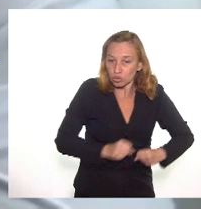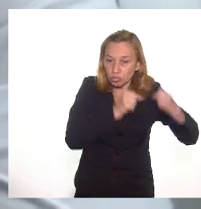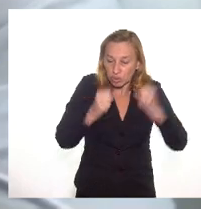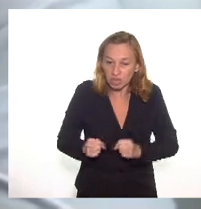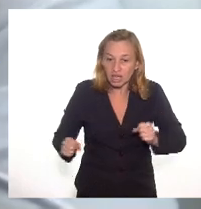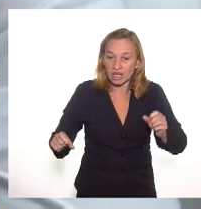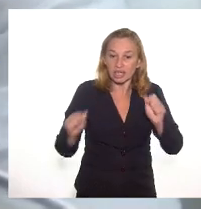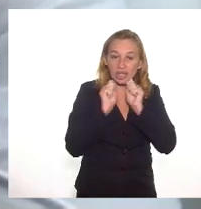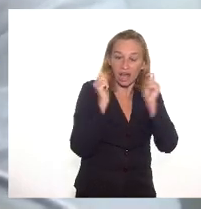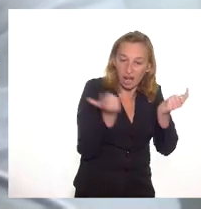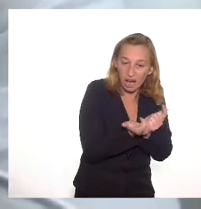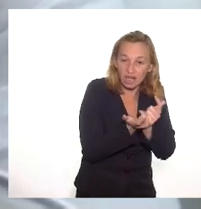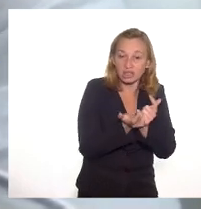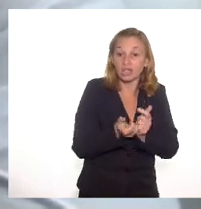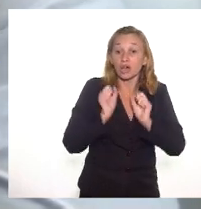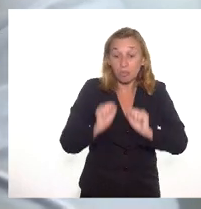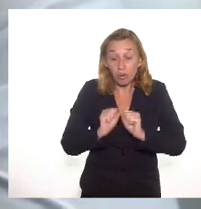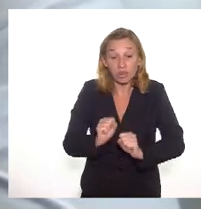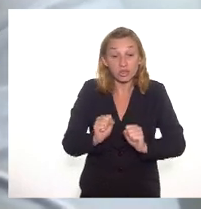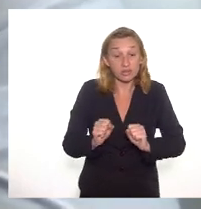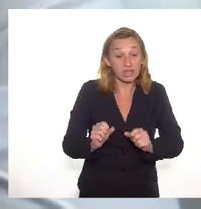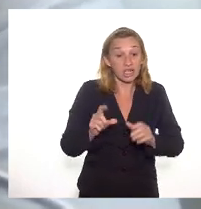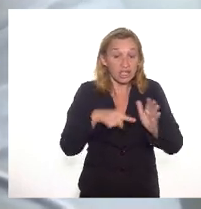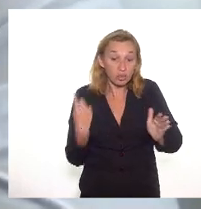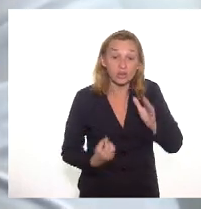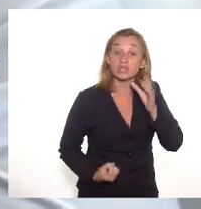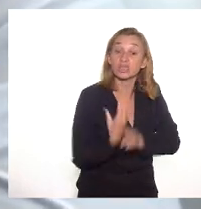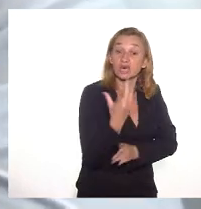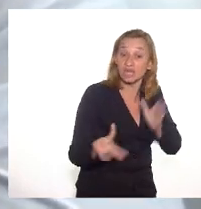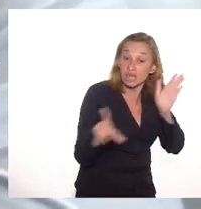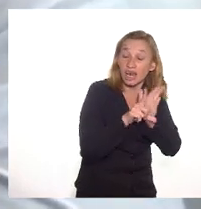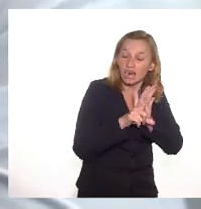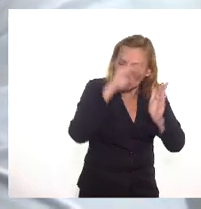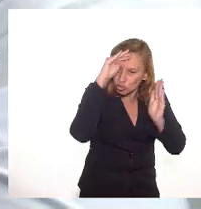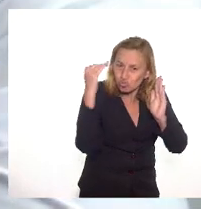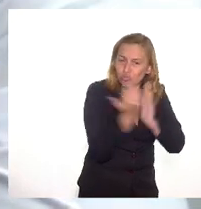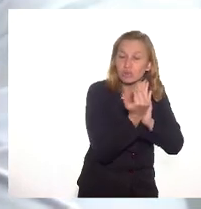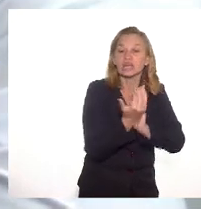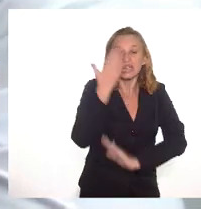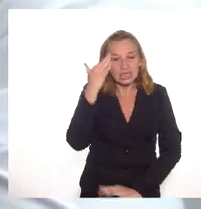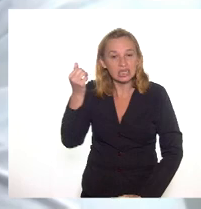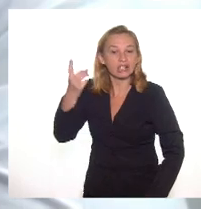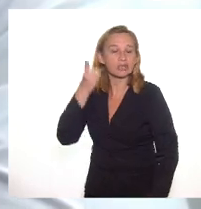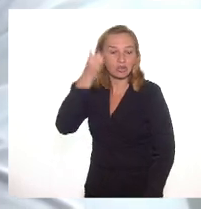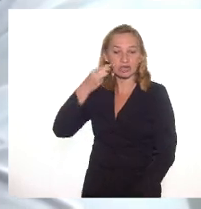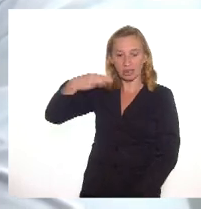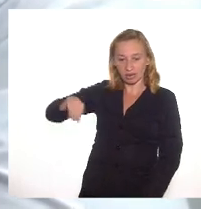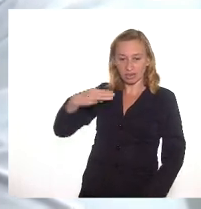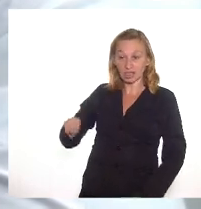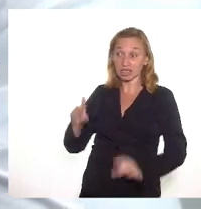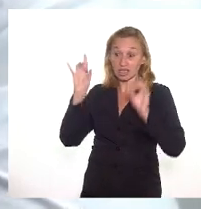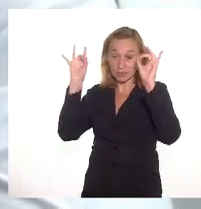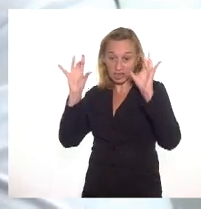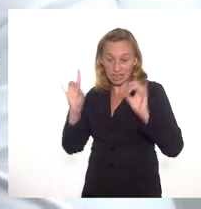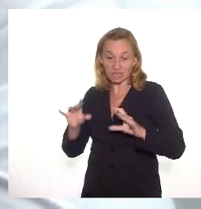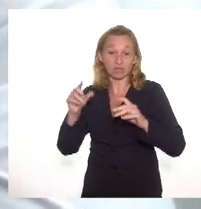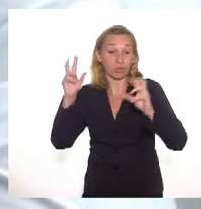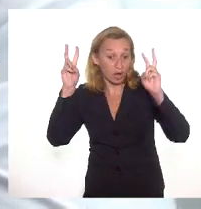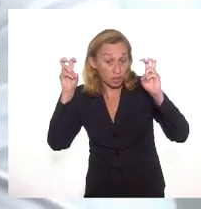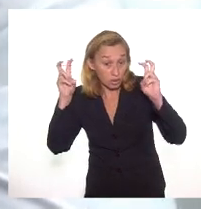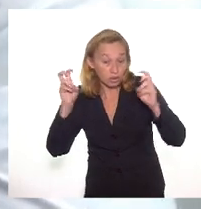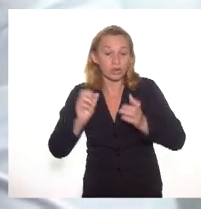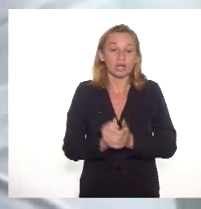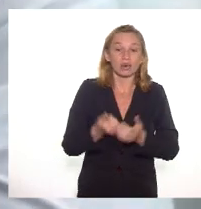ao longo dos anos, que a gente possa fazer com que as nossas leis sejam efetivamente cumpridas. Eu sei que o deputado Mink é um especialista no assunto, mas a gente precisa